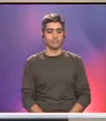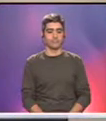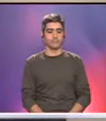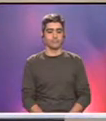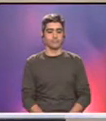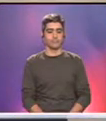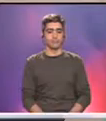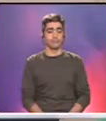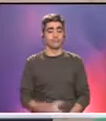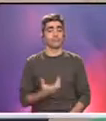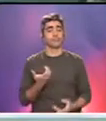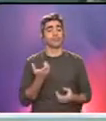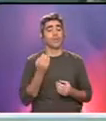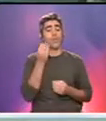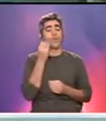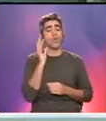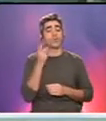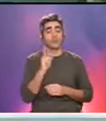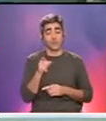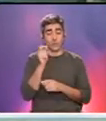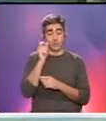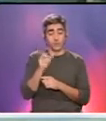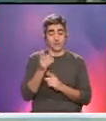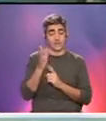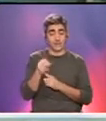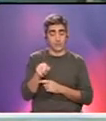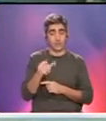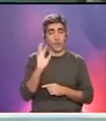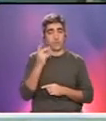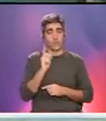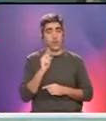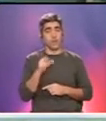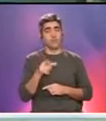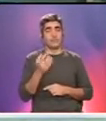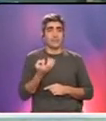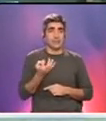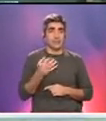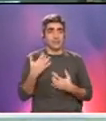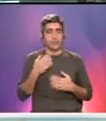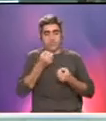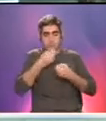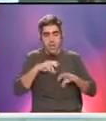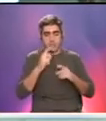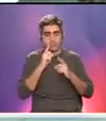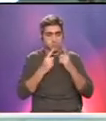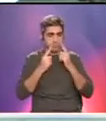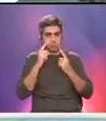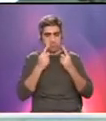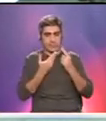O que acontece com o Filipe, que realmente ele perdeu os dentes